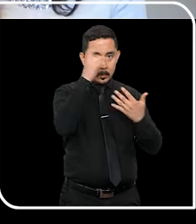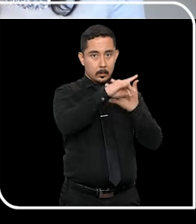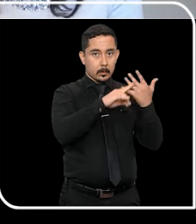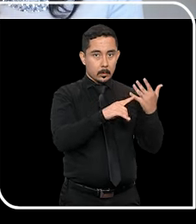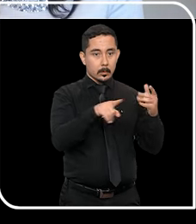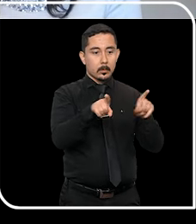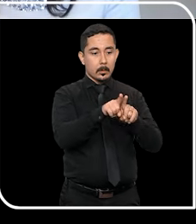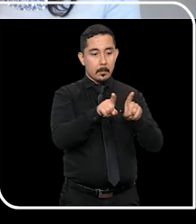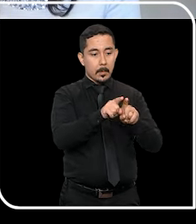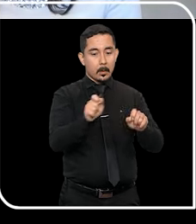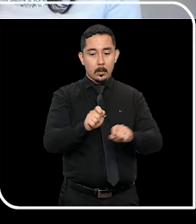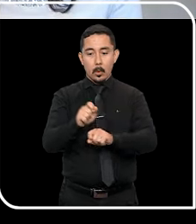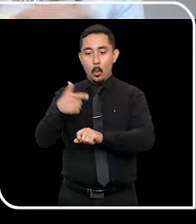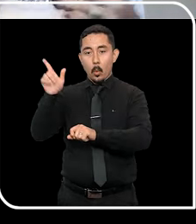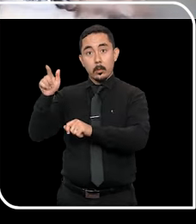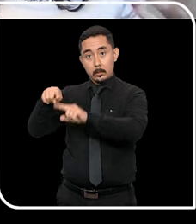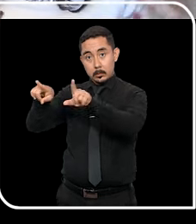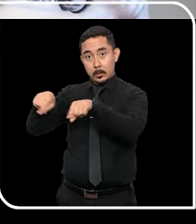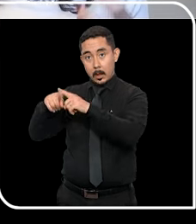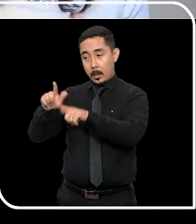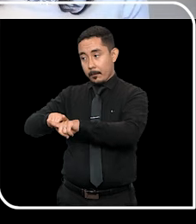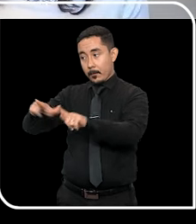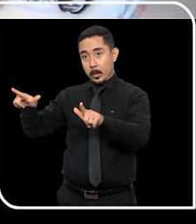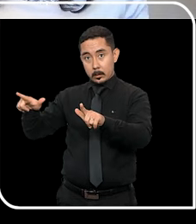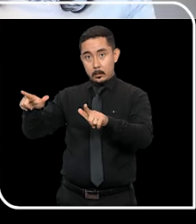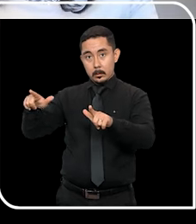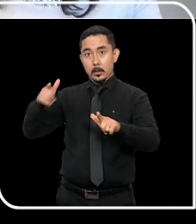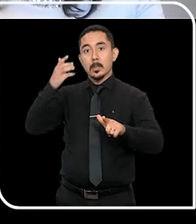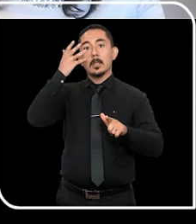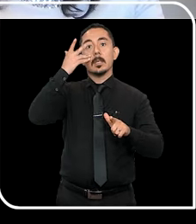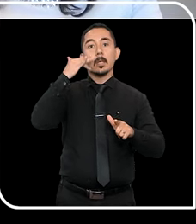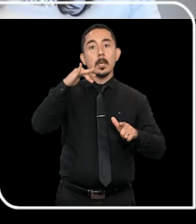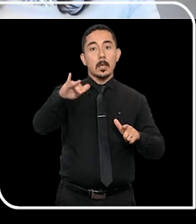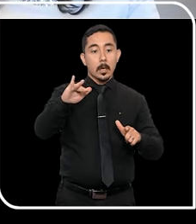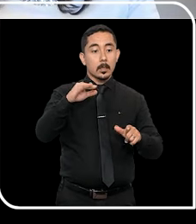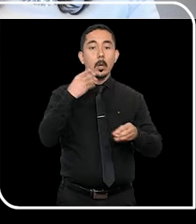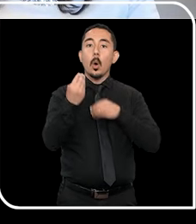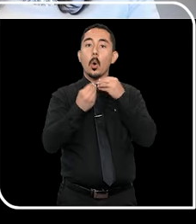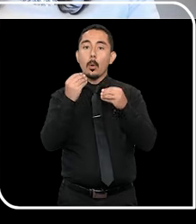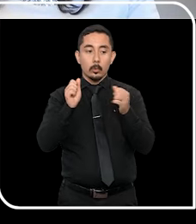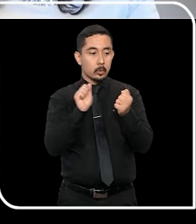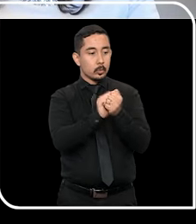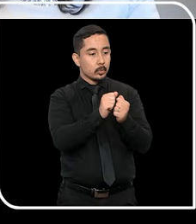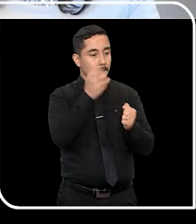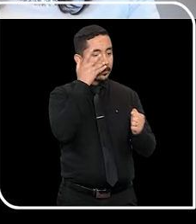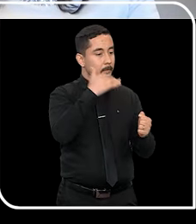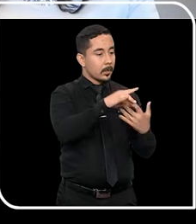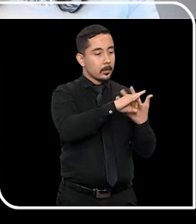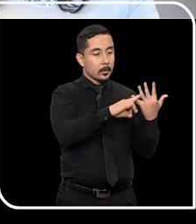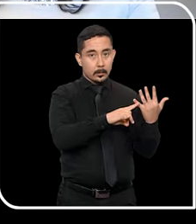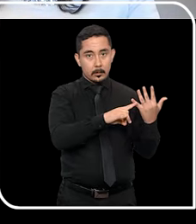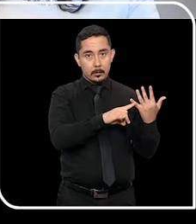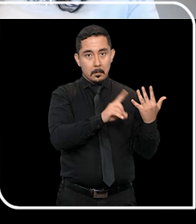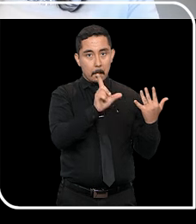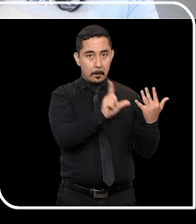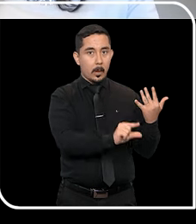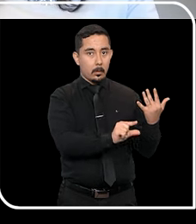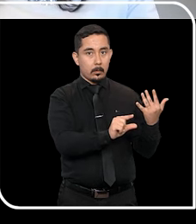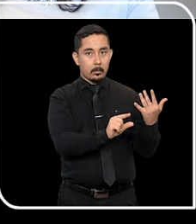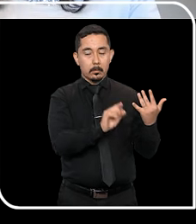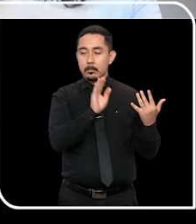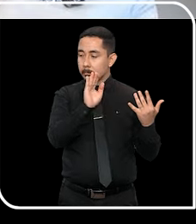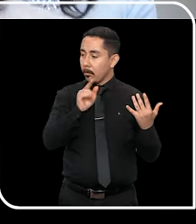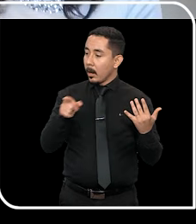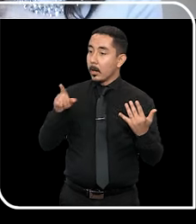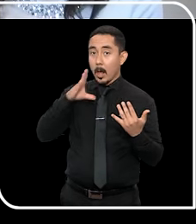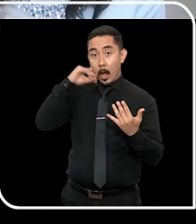com com brinquedos sem ninguém e as Crianças menores vão brincar na sala com a criança com deficiência e as maiores de 8 anos em